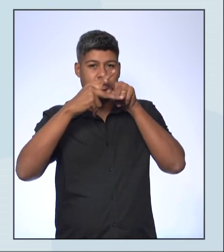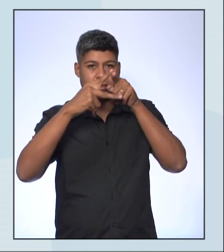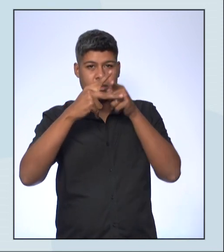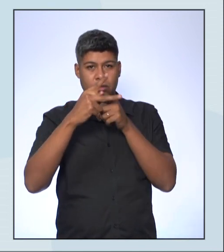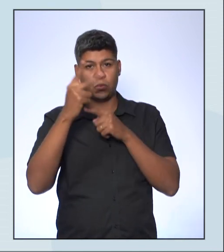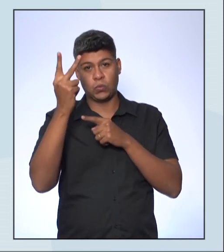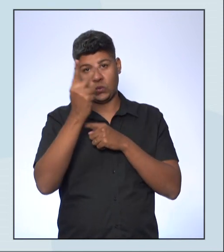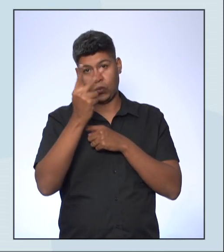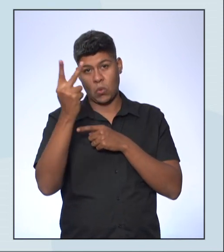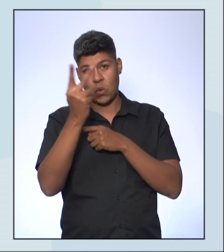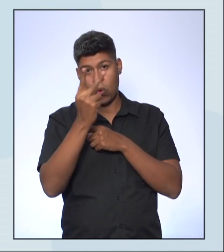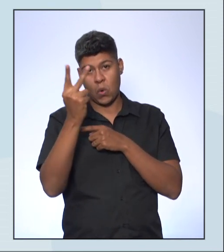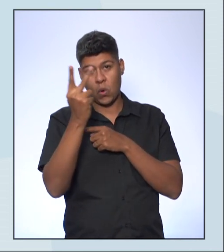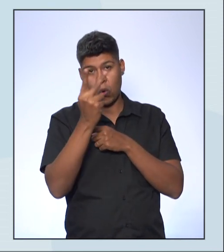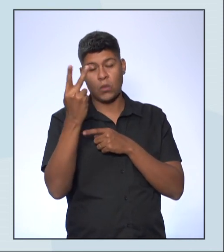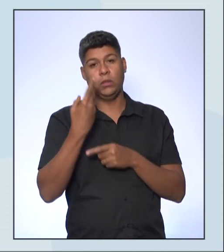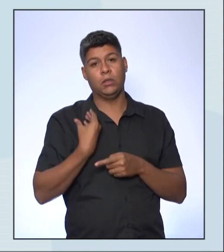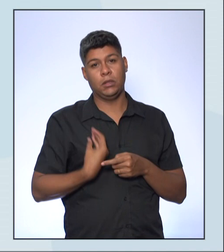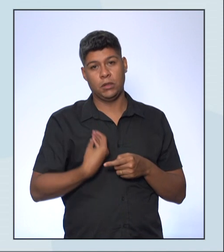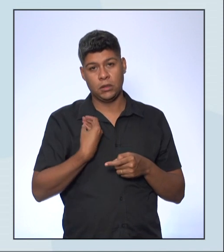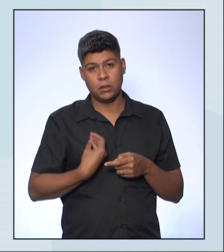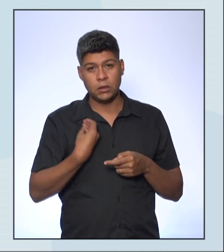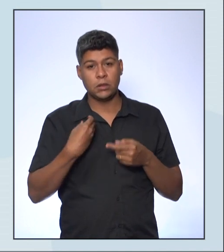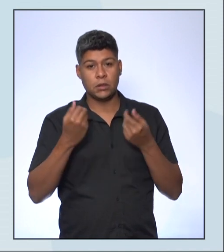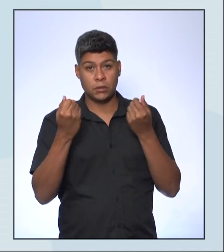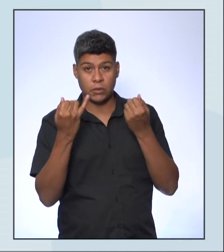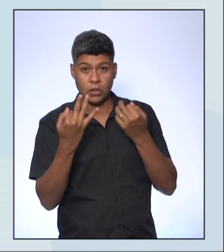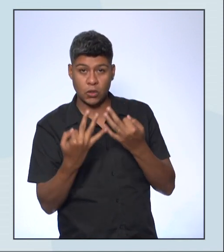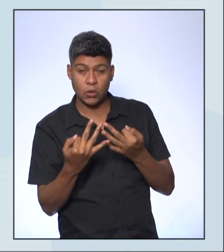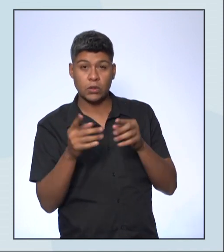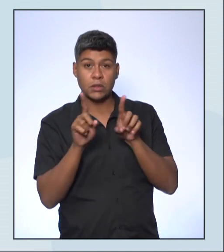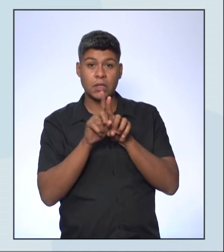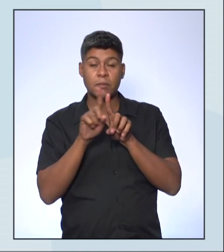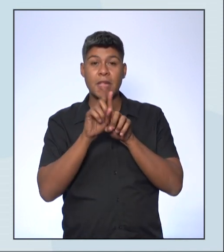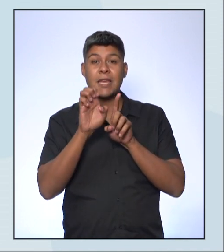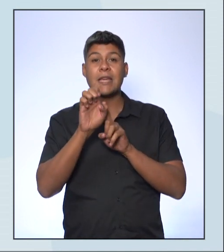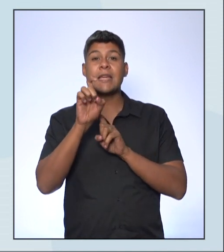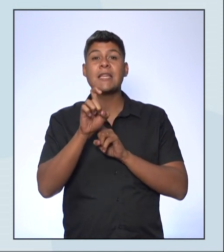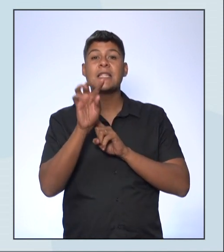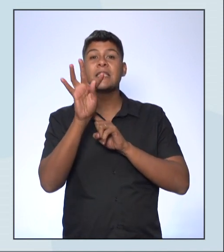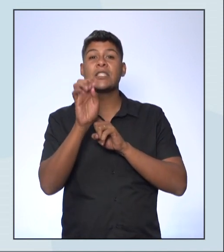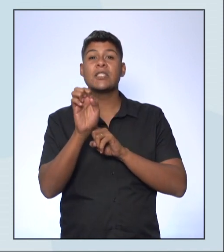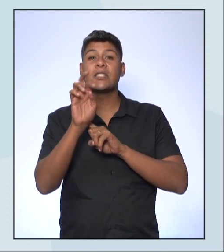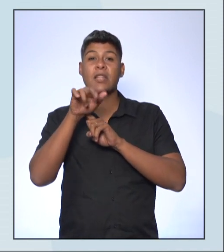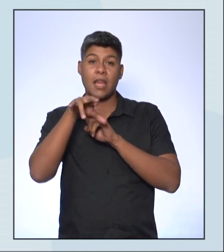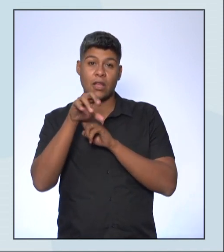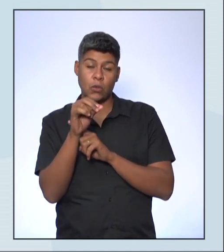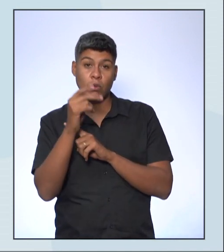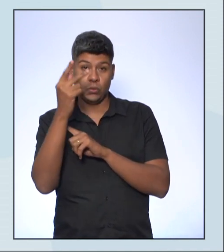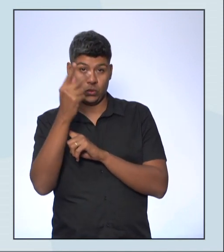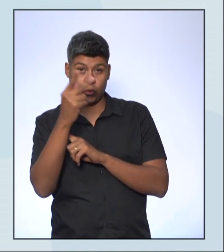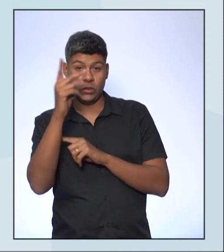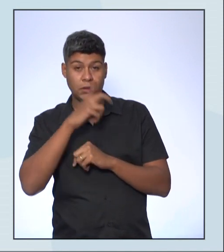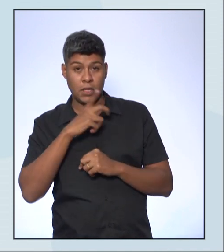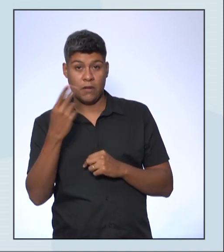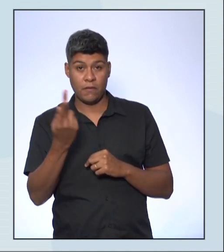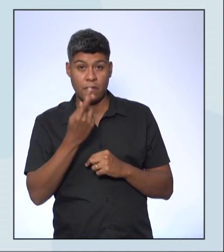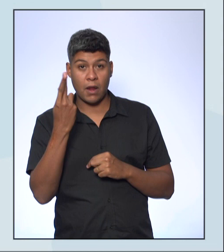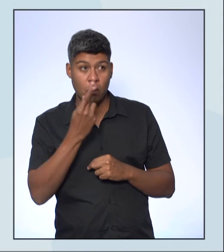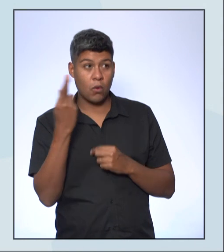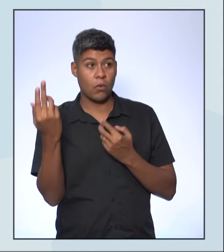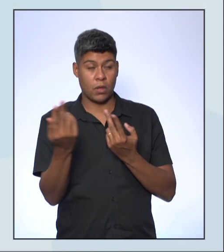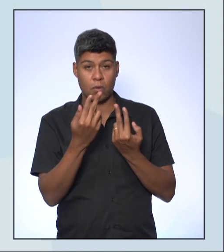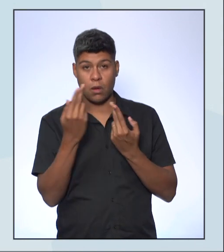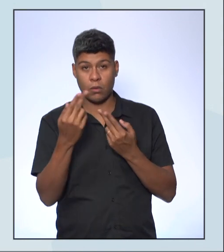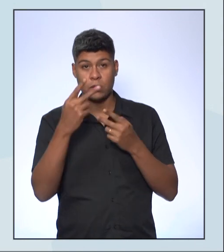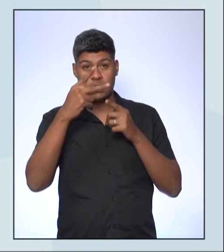Ambos estão na ponta, né, como você bem colocou, e eles são externos, né? Então, os dois possuem o mesmo valor de ângulo. Não é que ambos estão